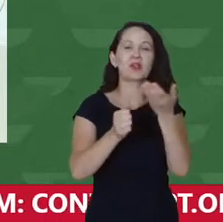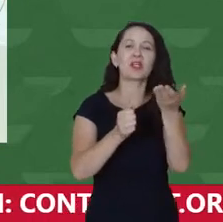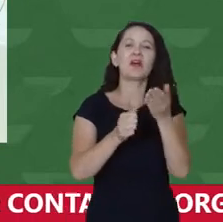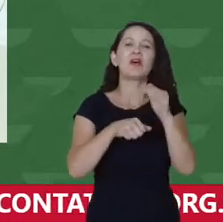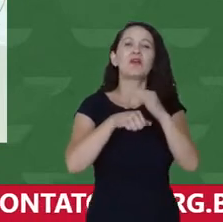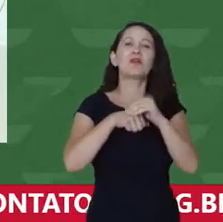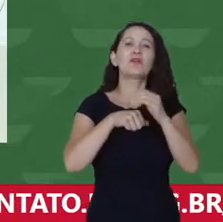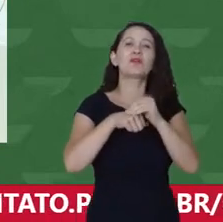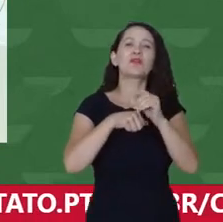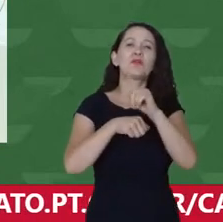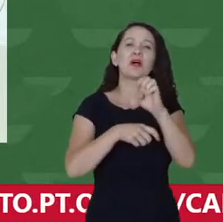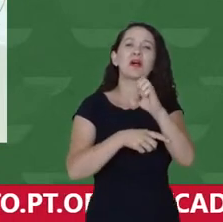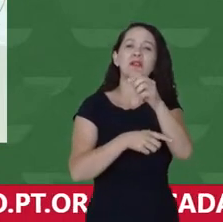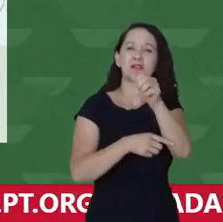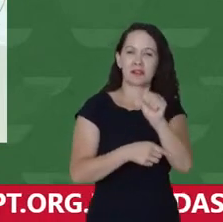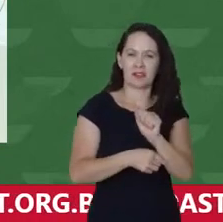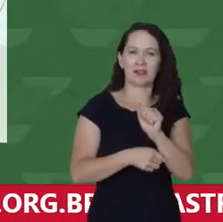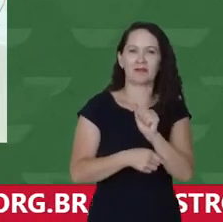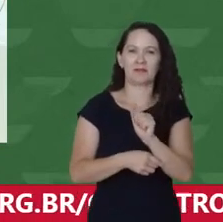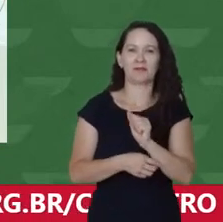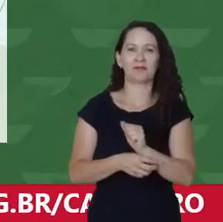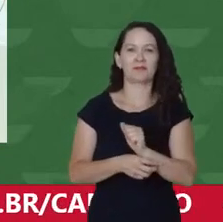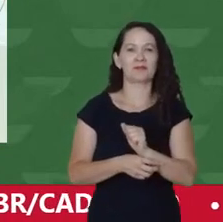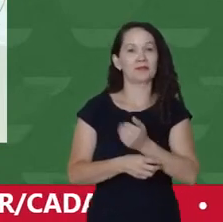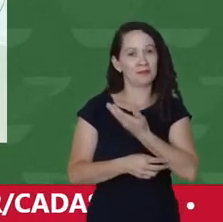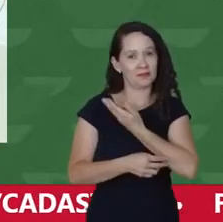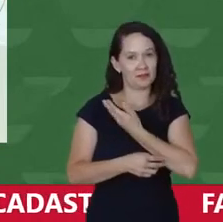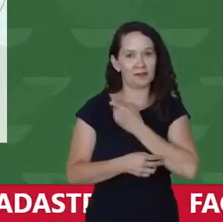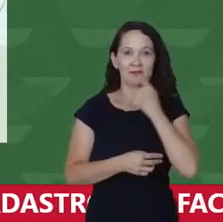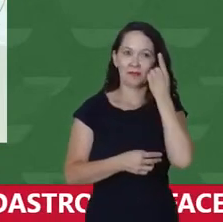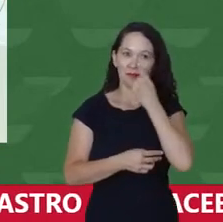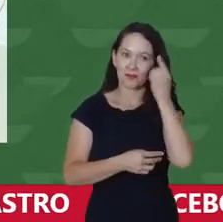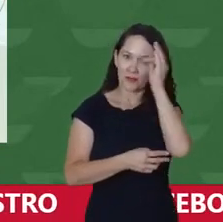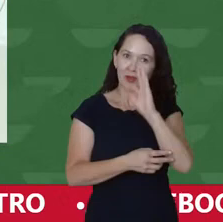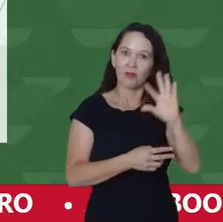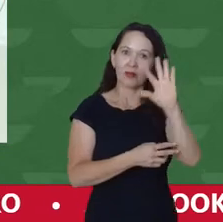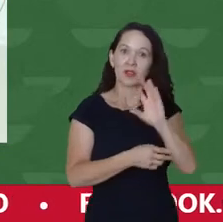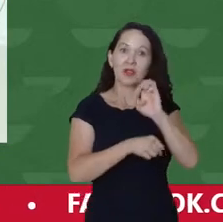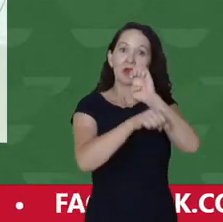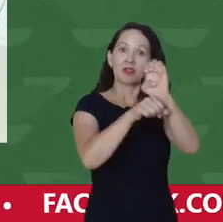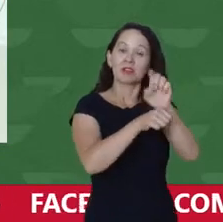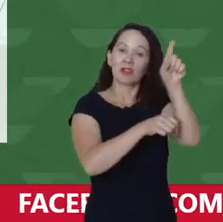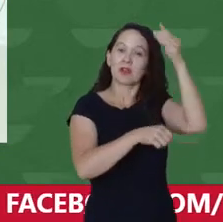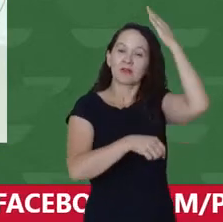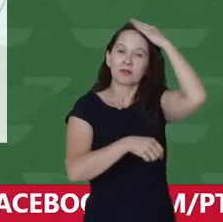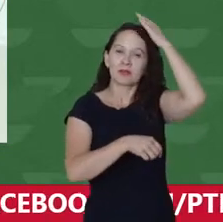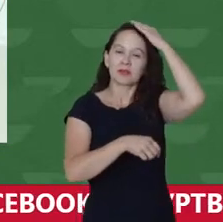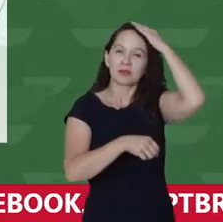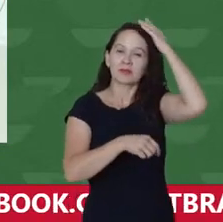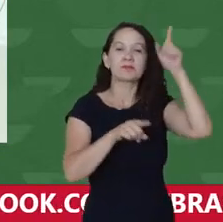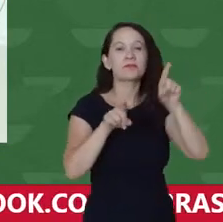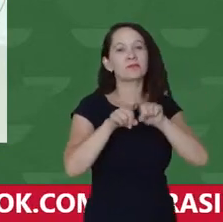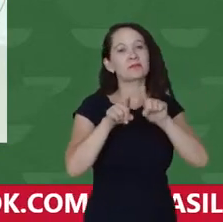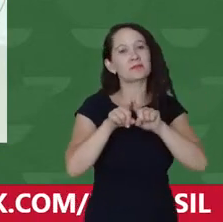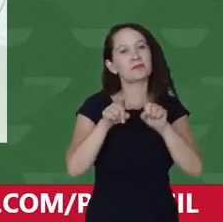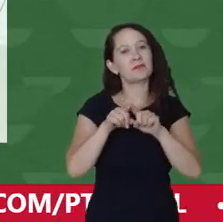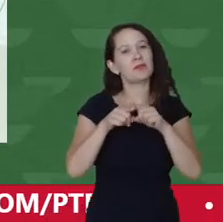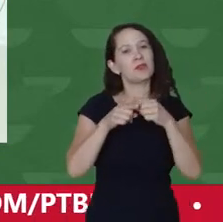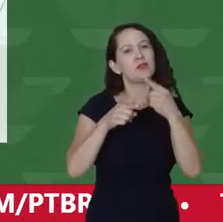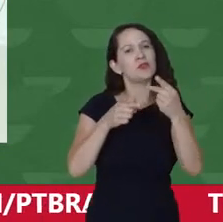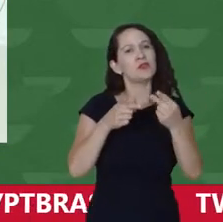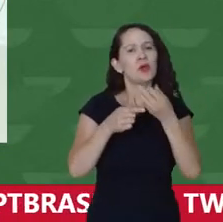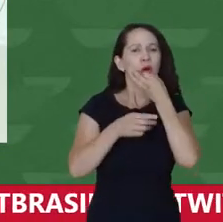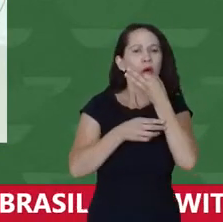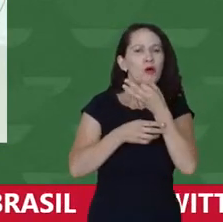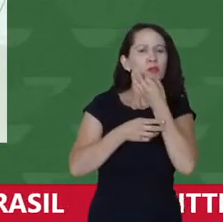chamar o companheiro Zeca Dirceu. Zeca Dirceu é nosso deputado federal pelo Estado do Paraná, para também fazer a sua